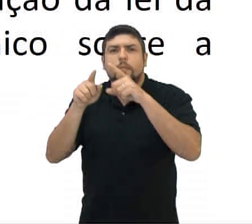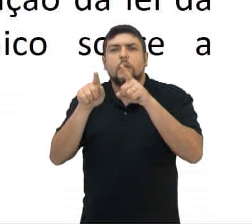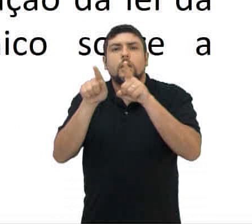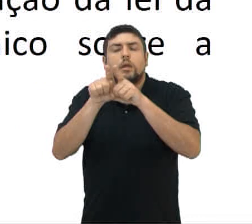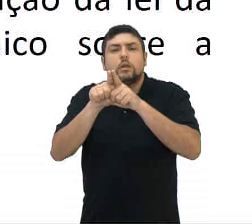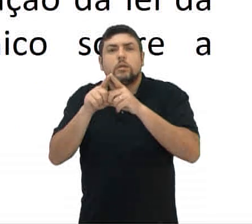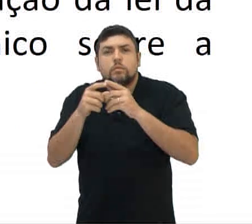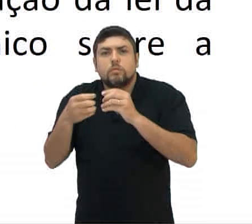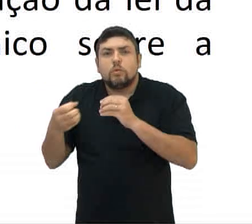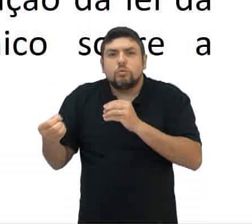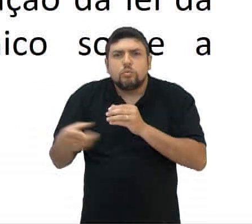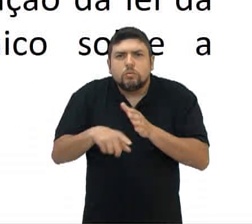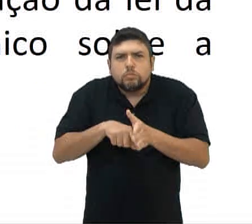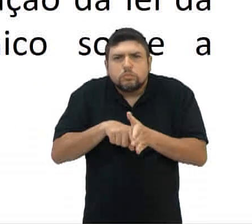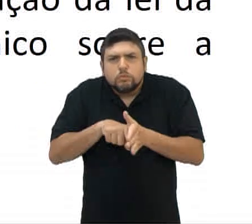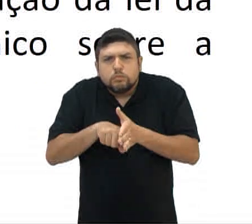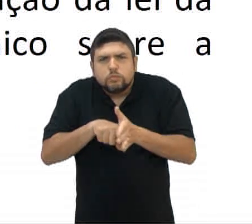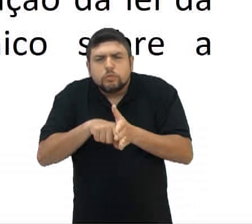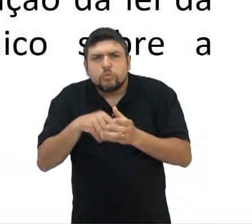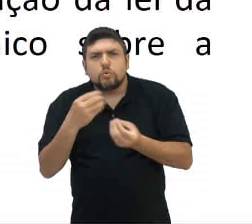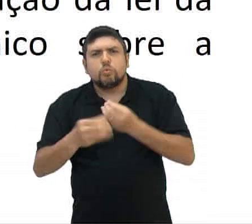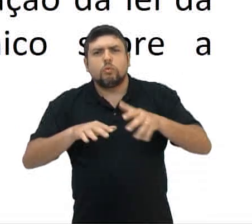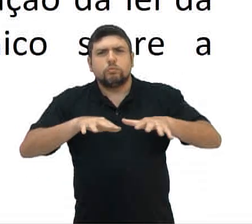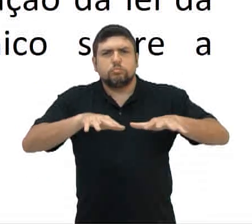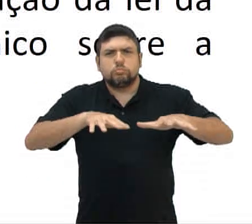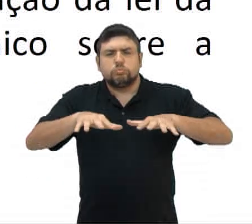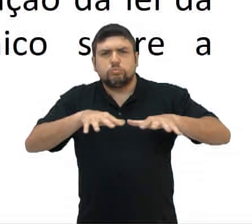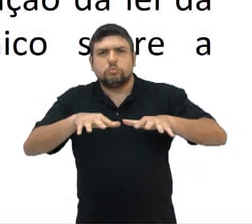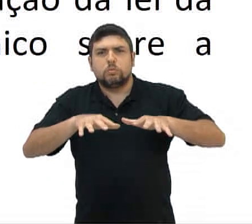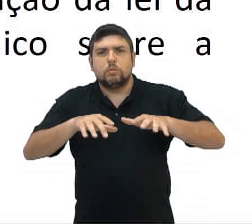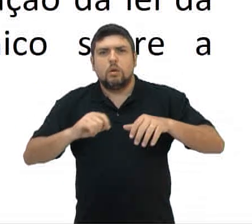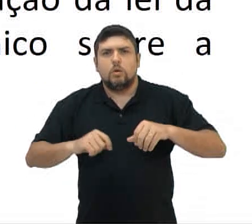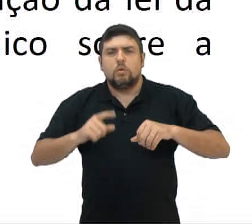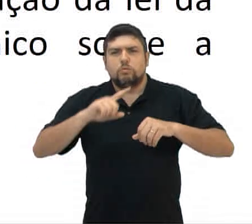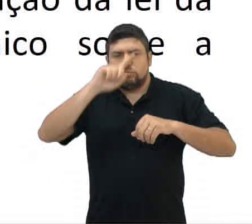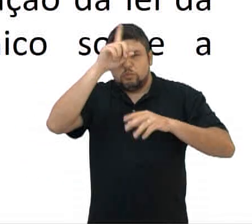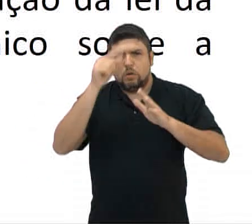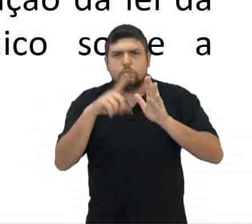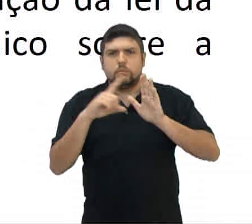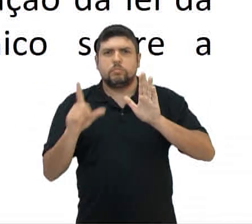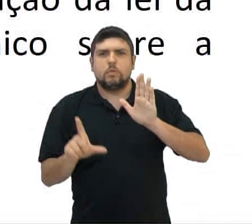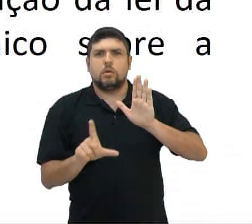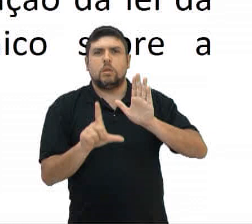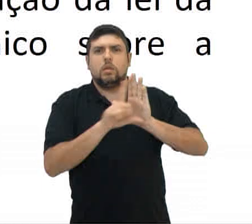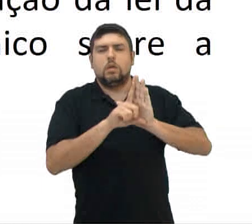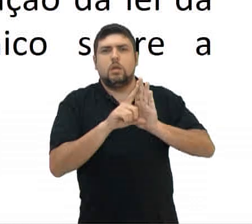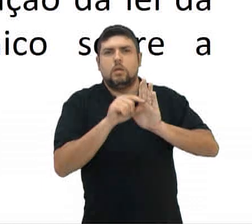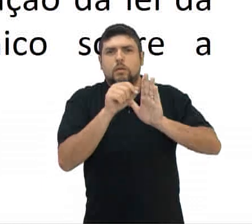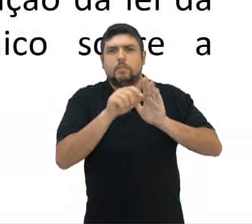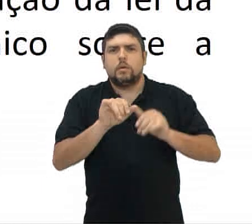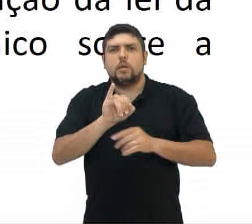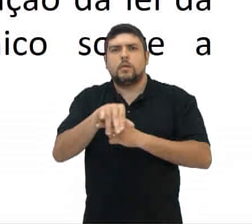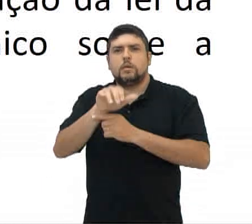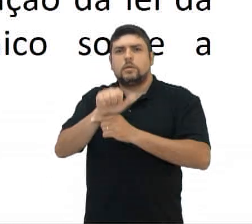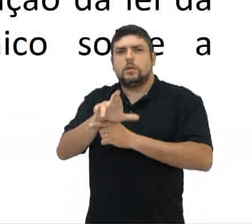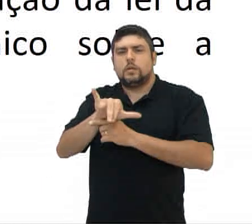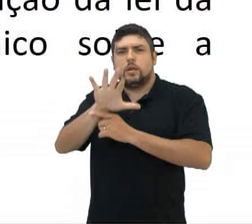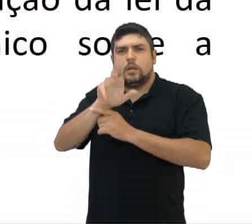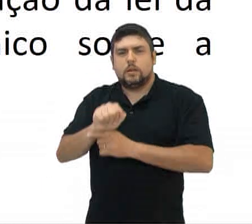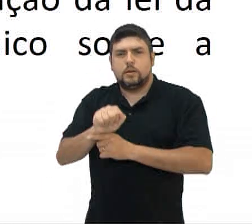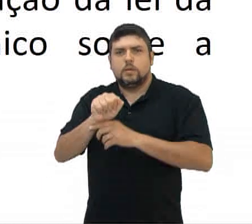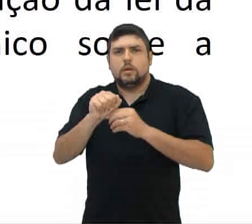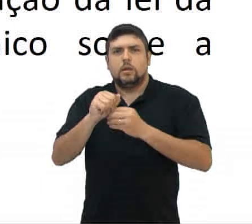às pesquisas sobre o movimento, com a elaboração da lei da inércia e recuperar as teses de Copérnico sobre a translação